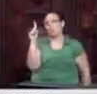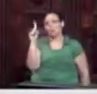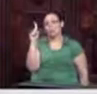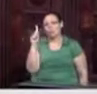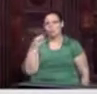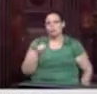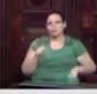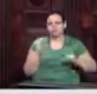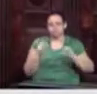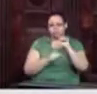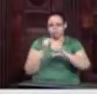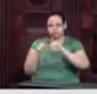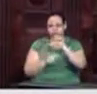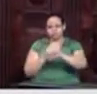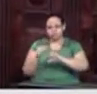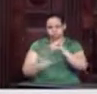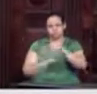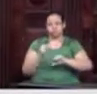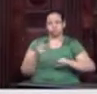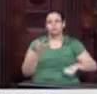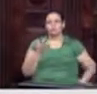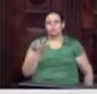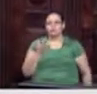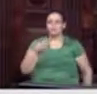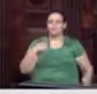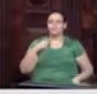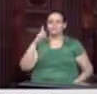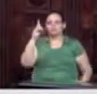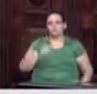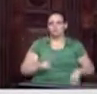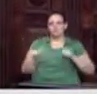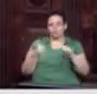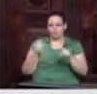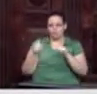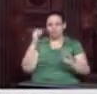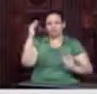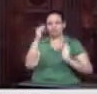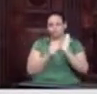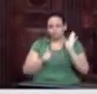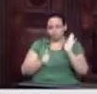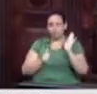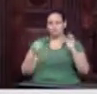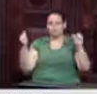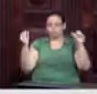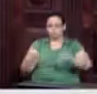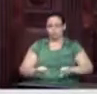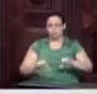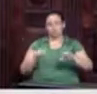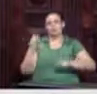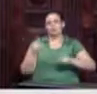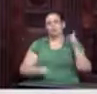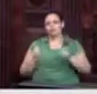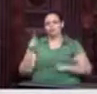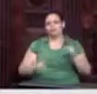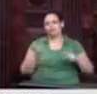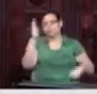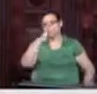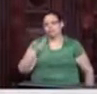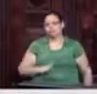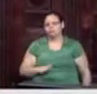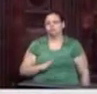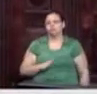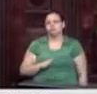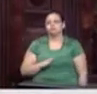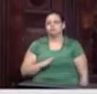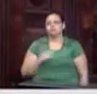essas reformas que querem retirar direitos dos trabalhadores, piorar as condições de vida da população brasileira em troco de